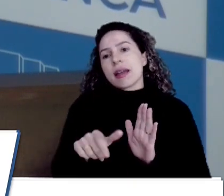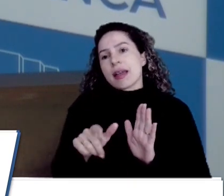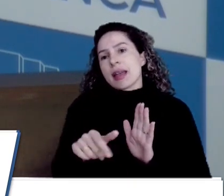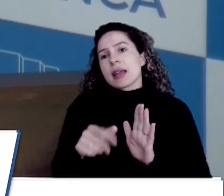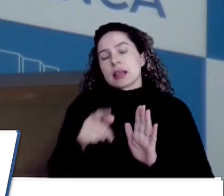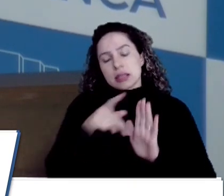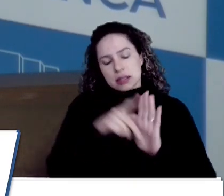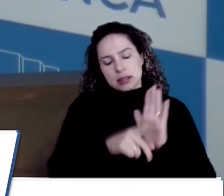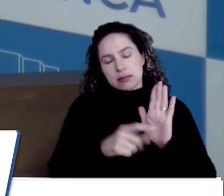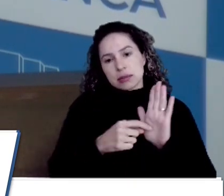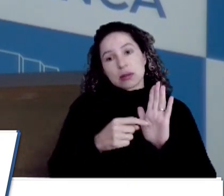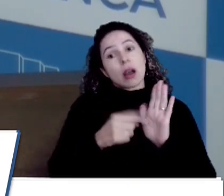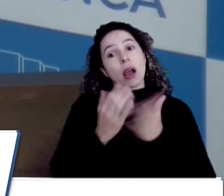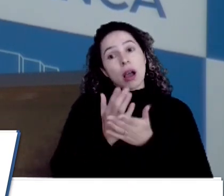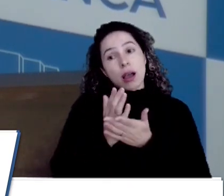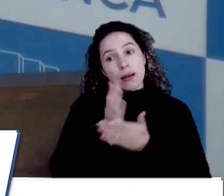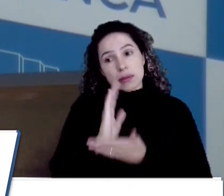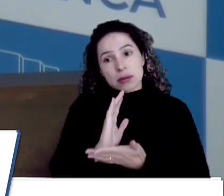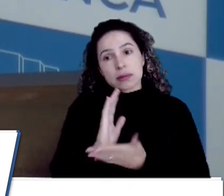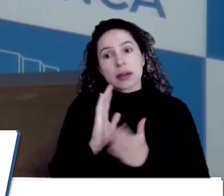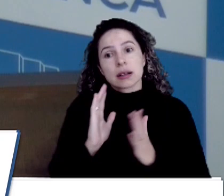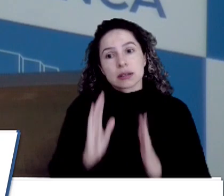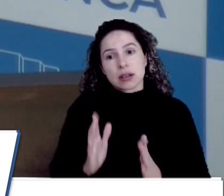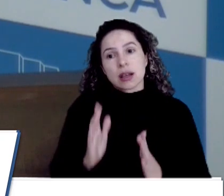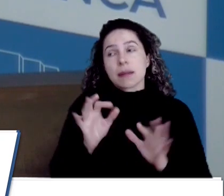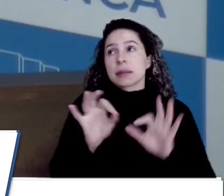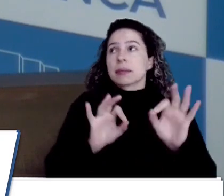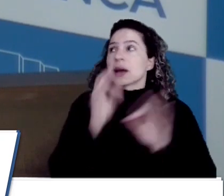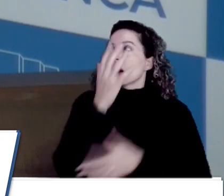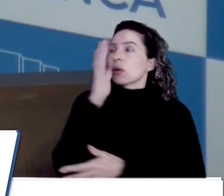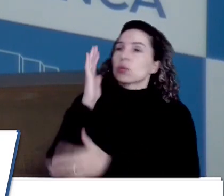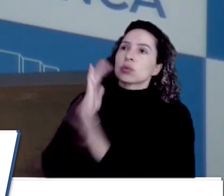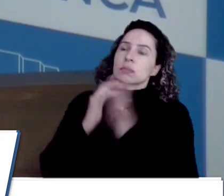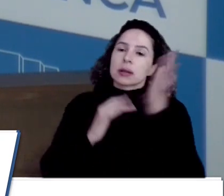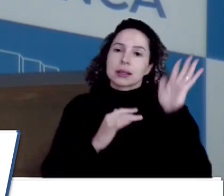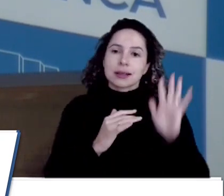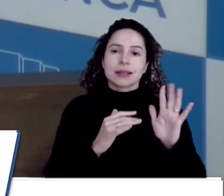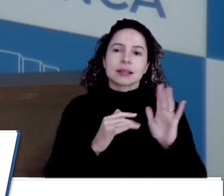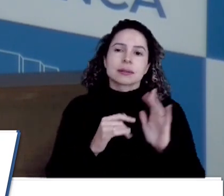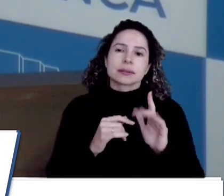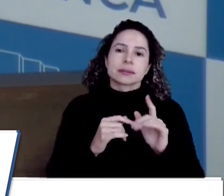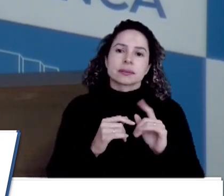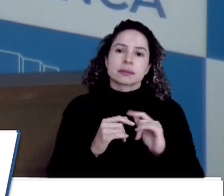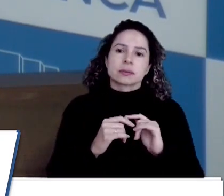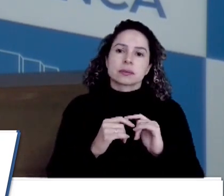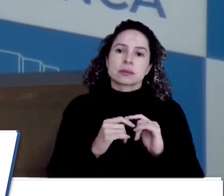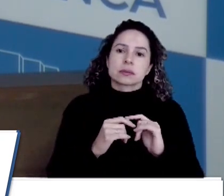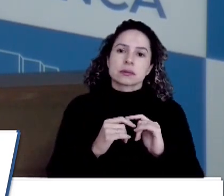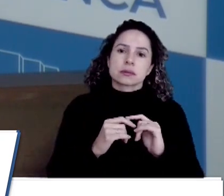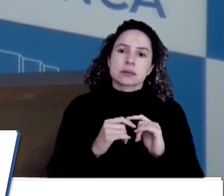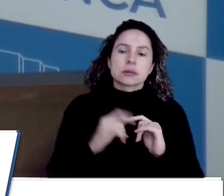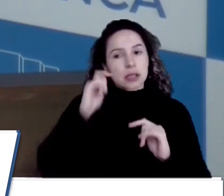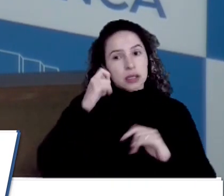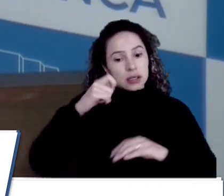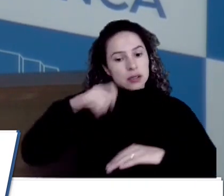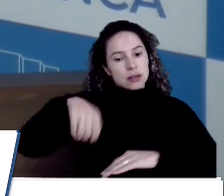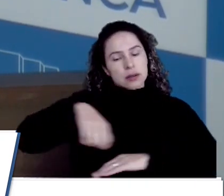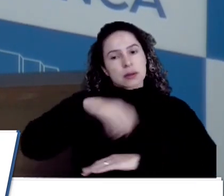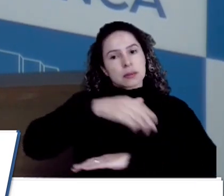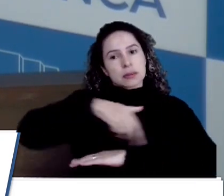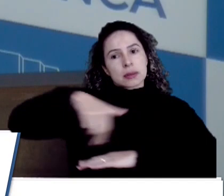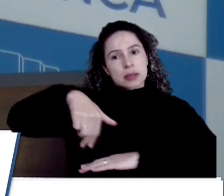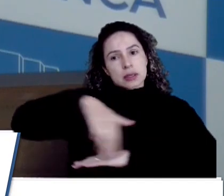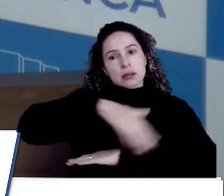está aprovado para urbanização e o asfaltamento. O projeto está